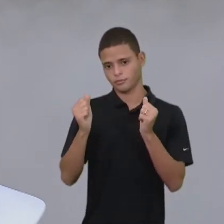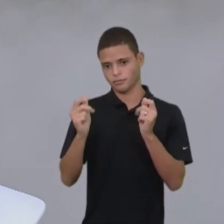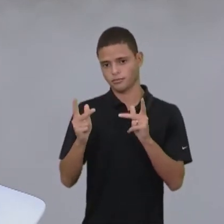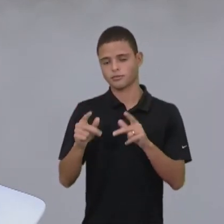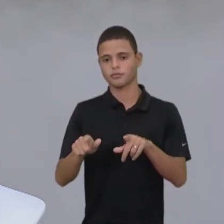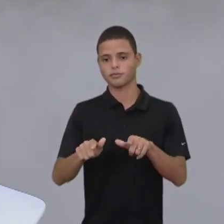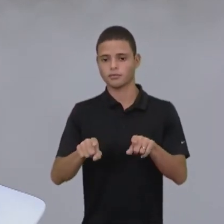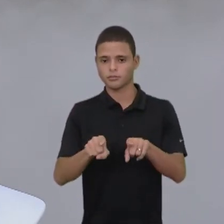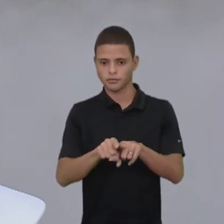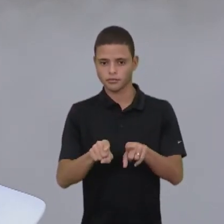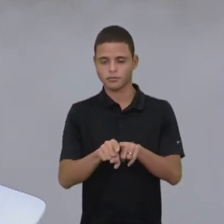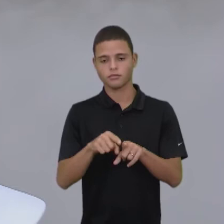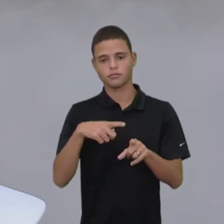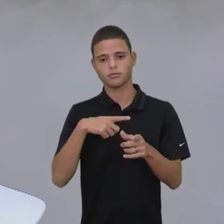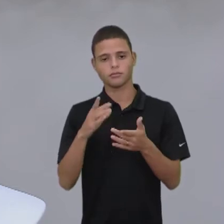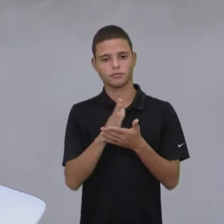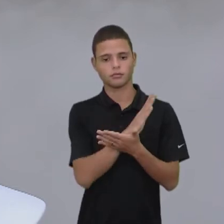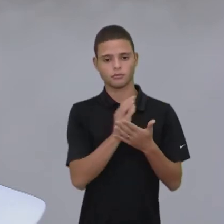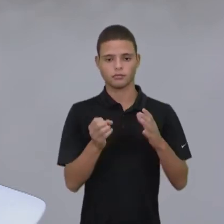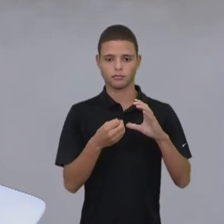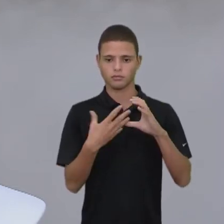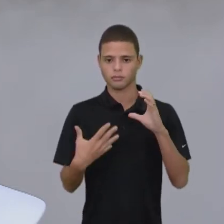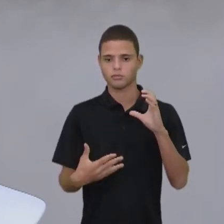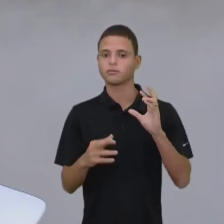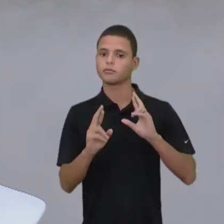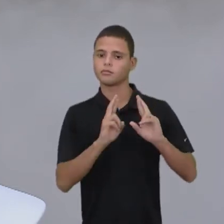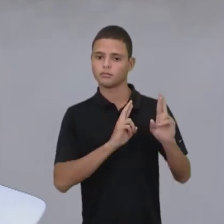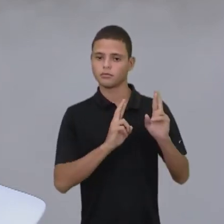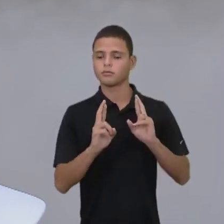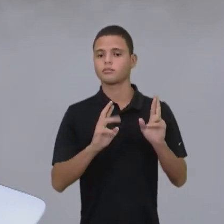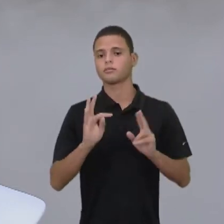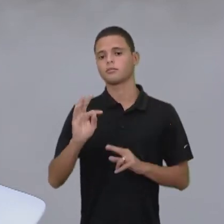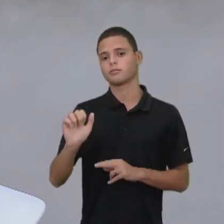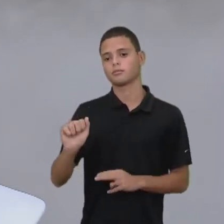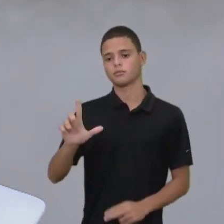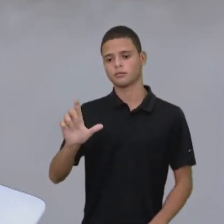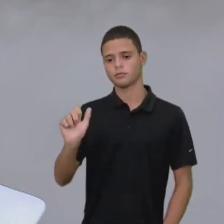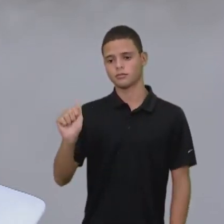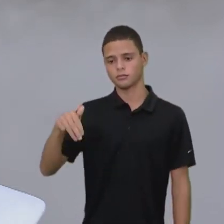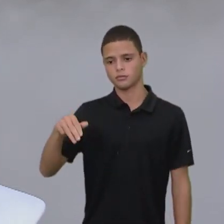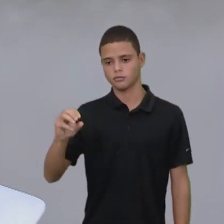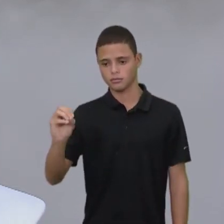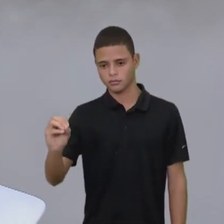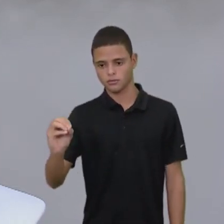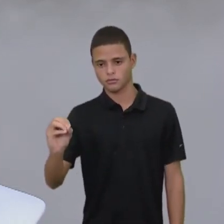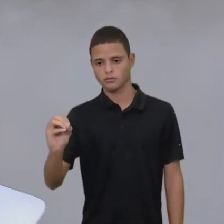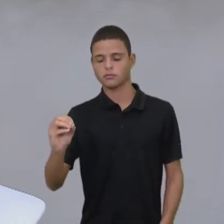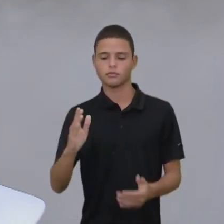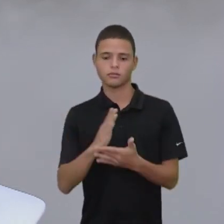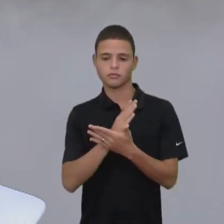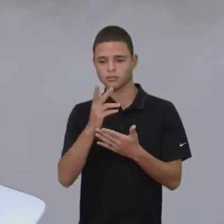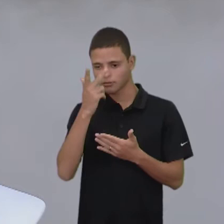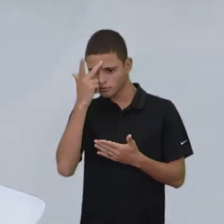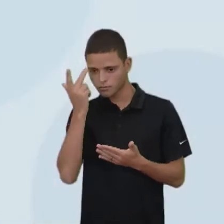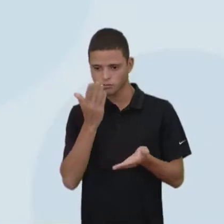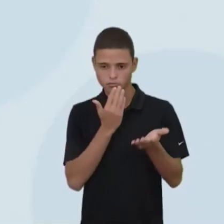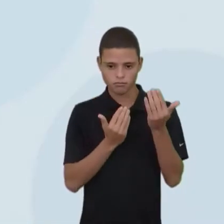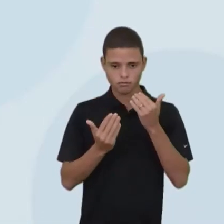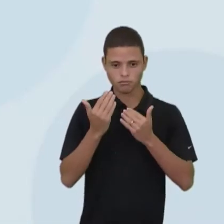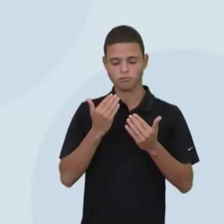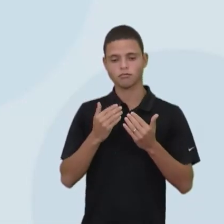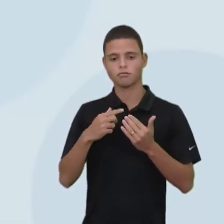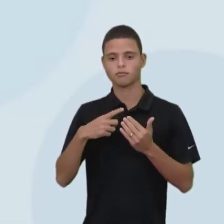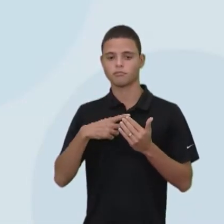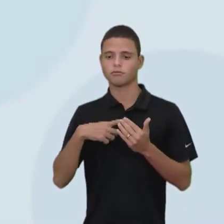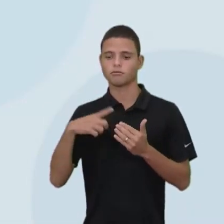também nós temos alguns aspectos a respeito do tálamo. Geralmente em pessoas bulímicas tem ali, olha,